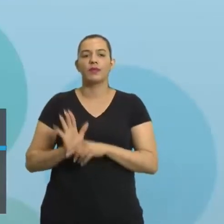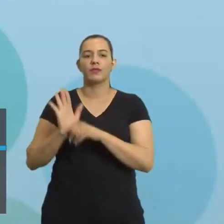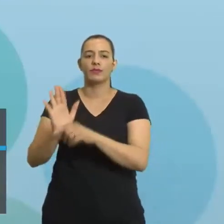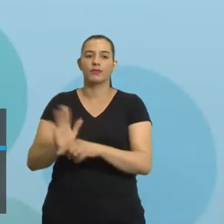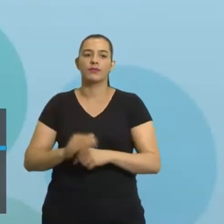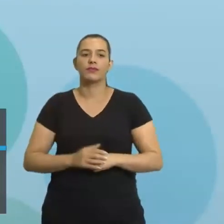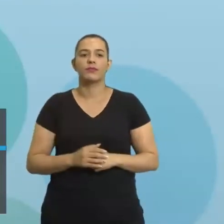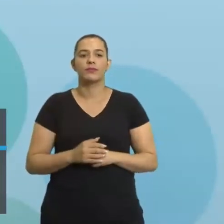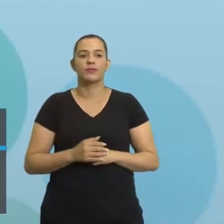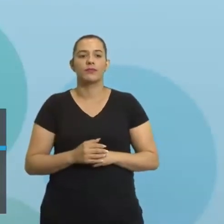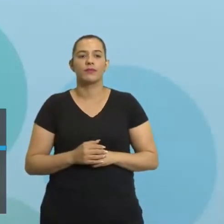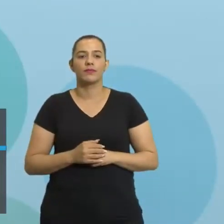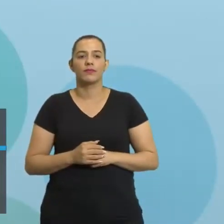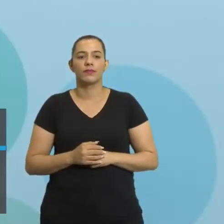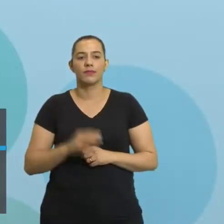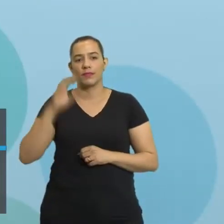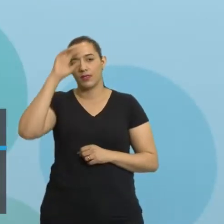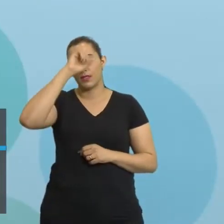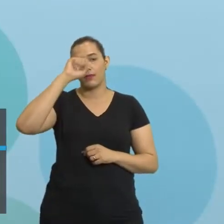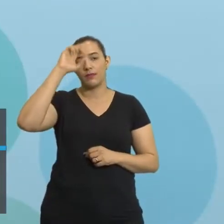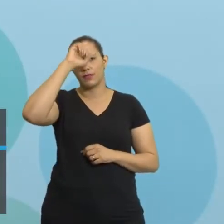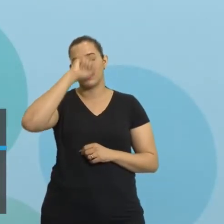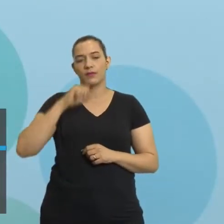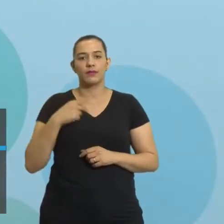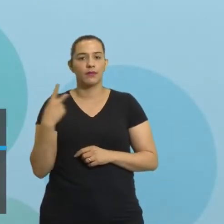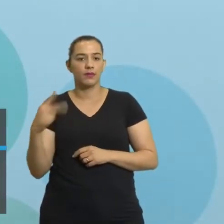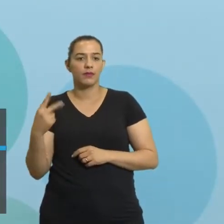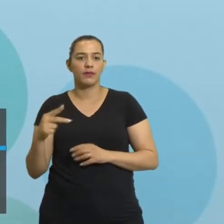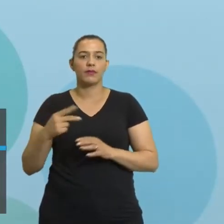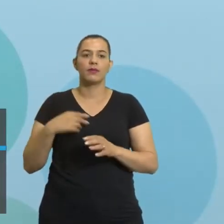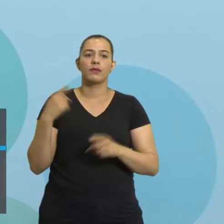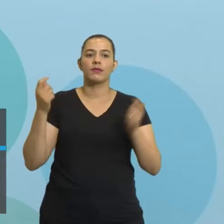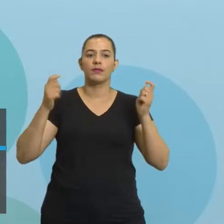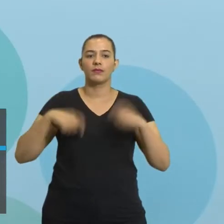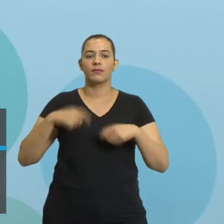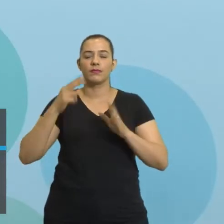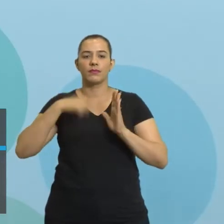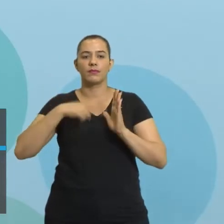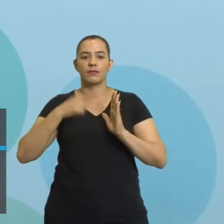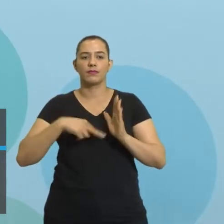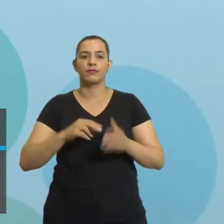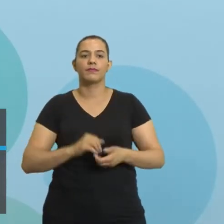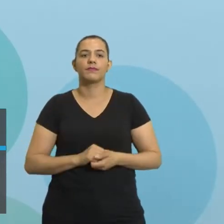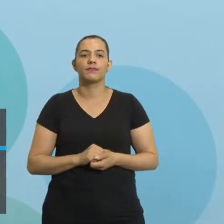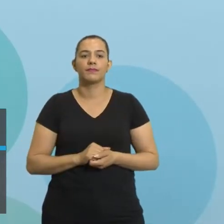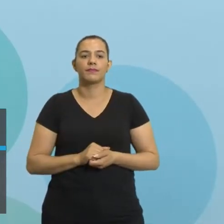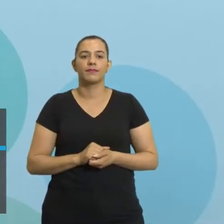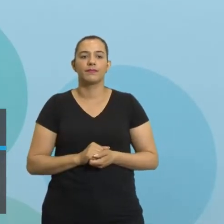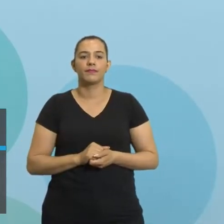auxiliá-los nesse aprendizado, nessa formação dessa competência à leitura, tá?